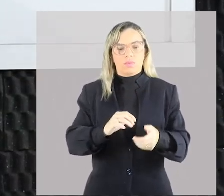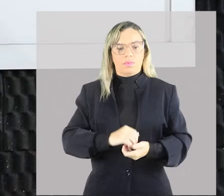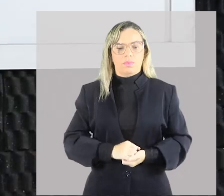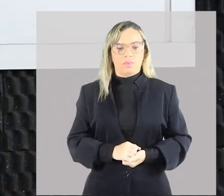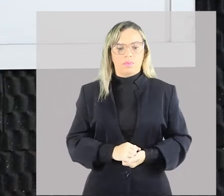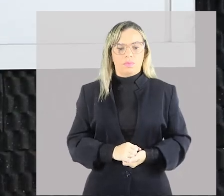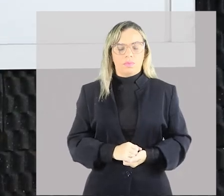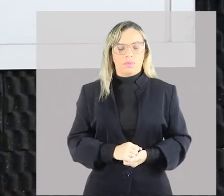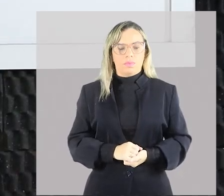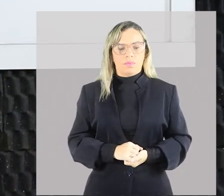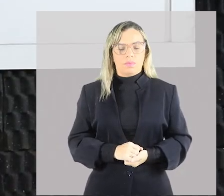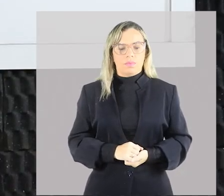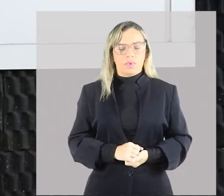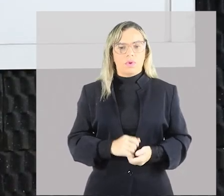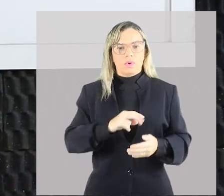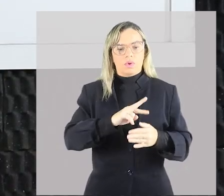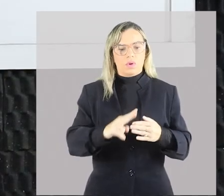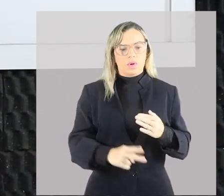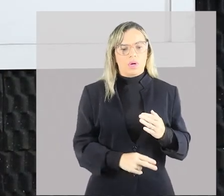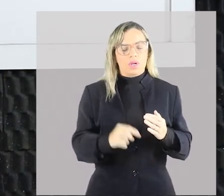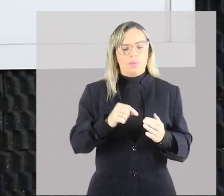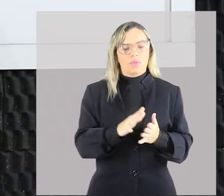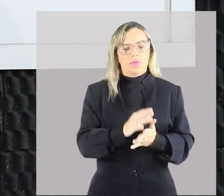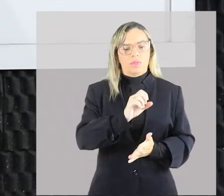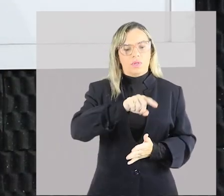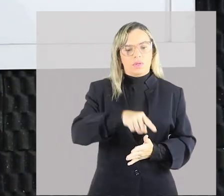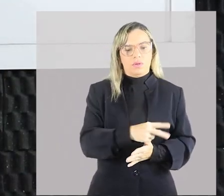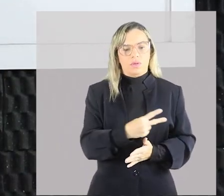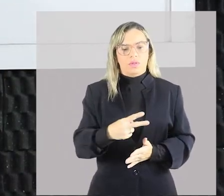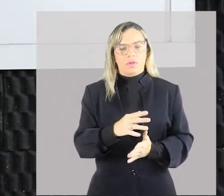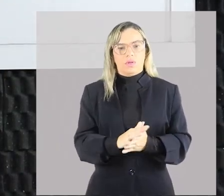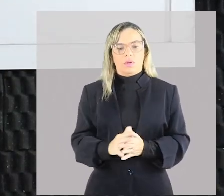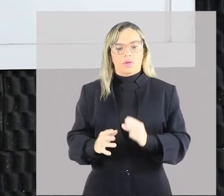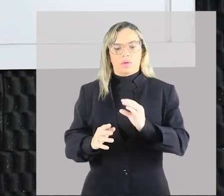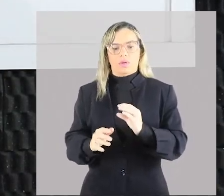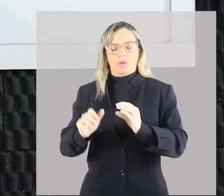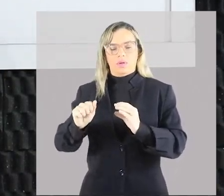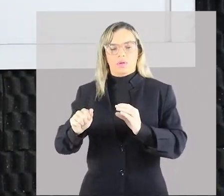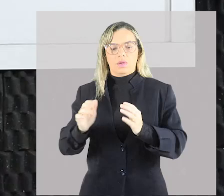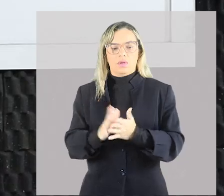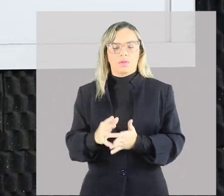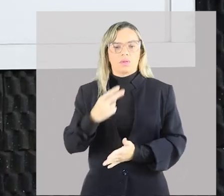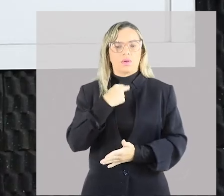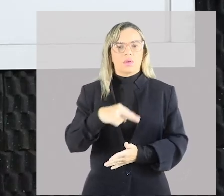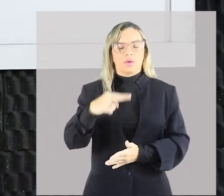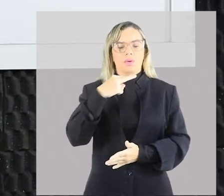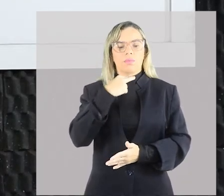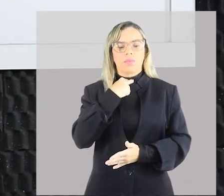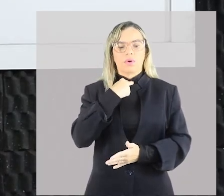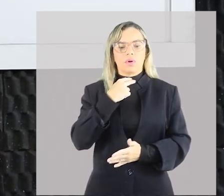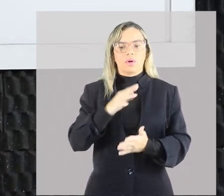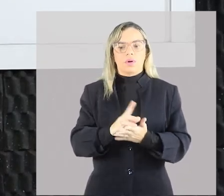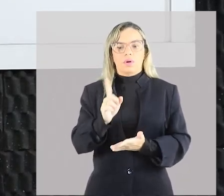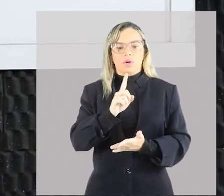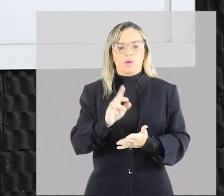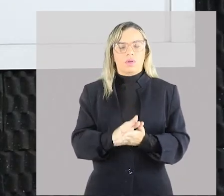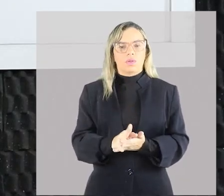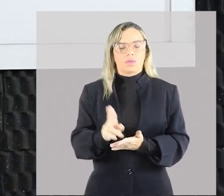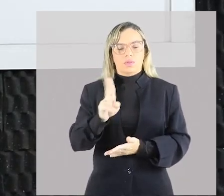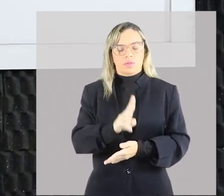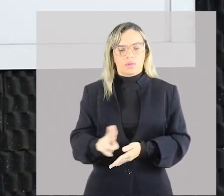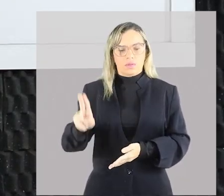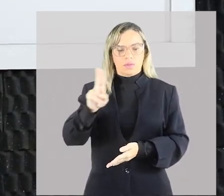Elementos 0 e 2 está contido em A? Não. A gente não pode usar, porque essa aqui está na notação de